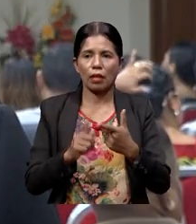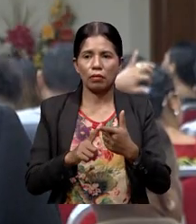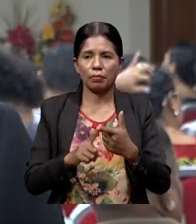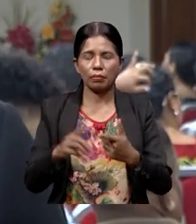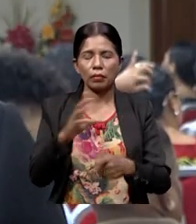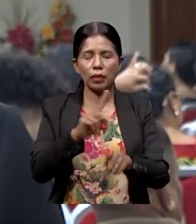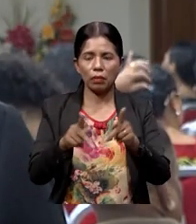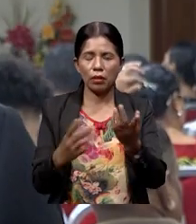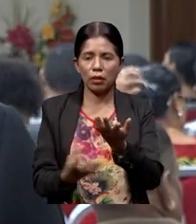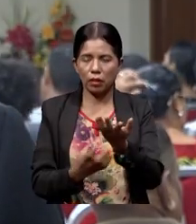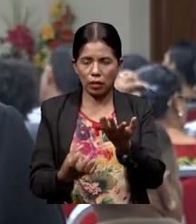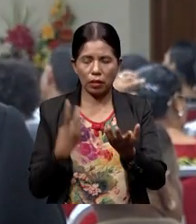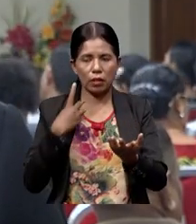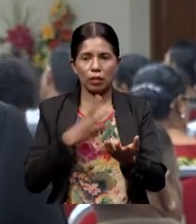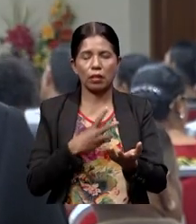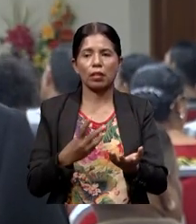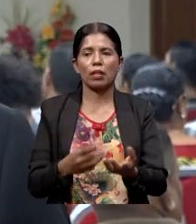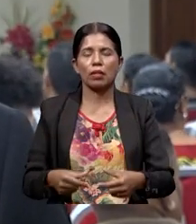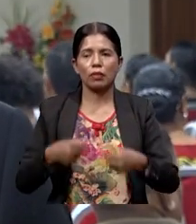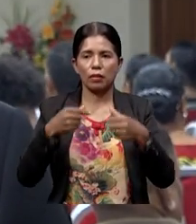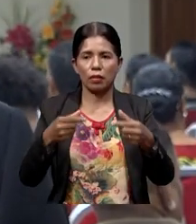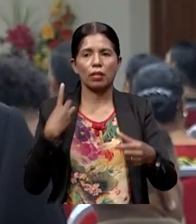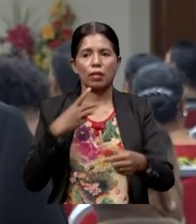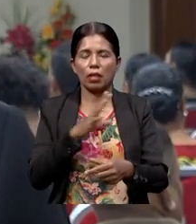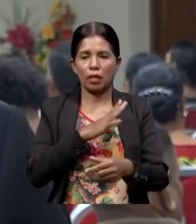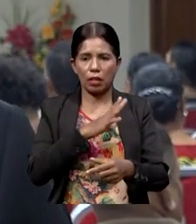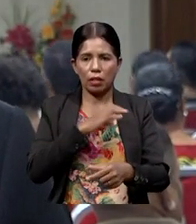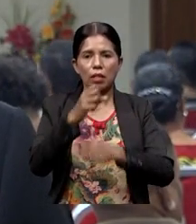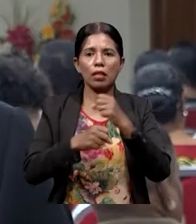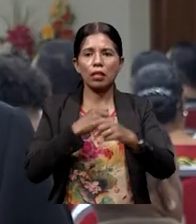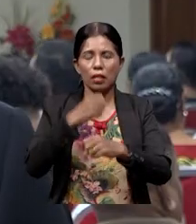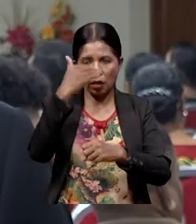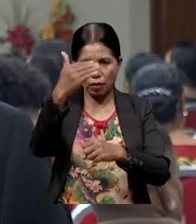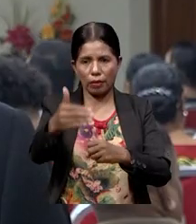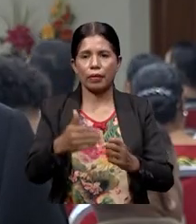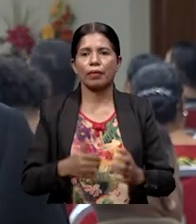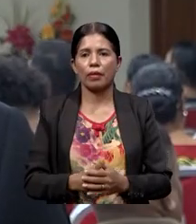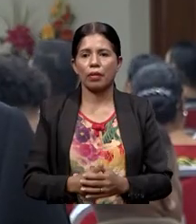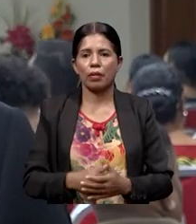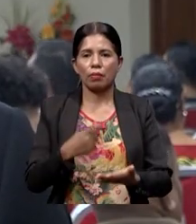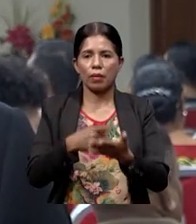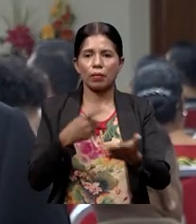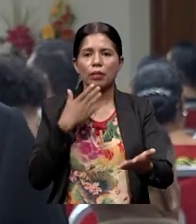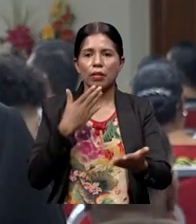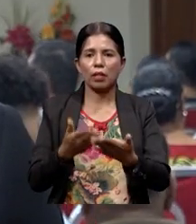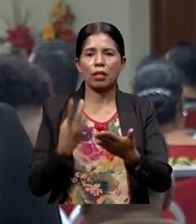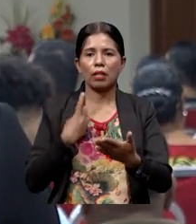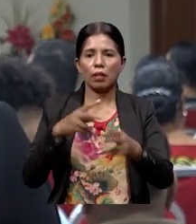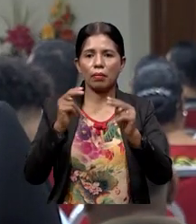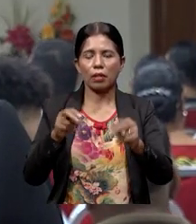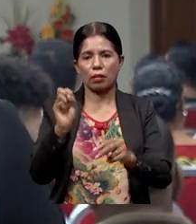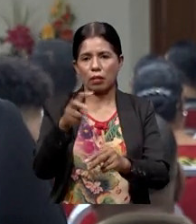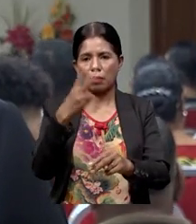Catherine Sira nem que tá ita hasai ona e tá espera cada tina wen o nem proposta nem ideal ita precisa